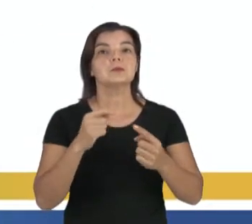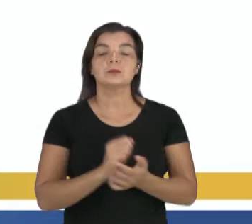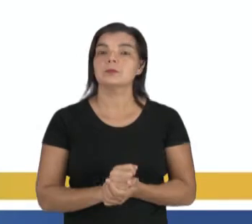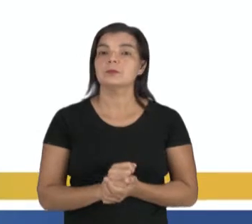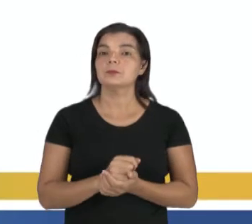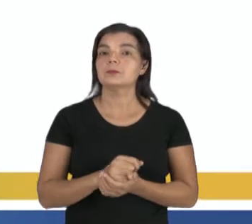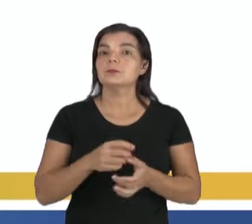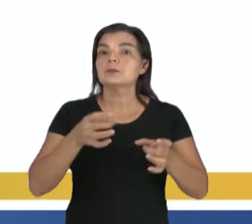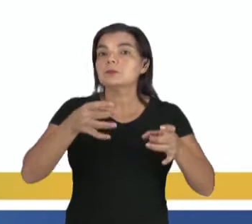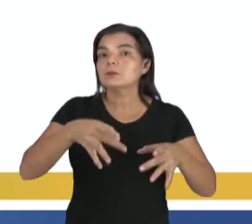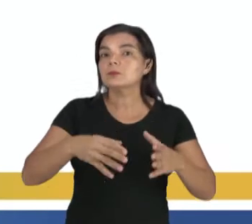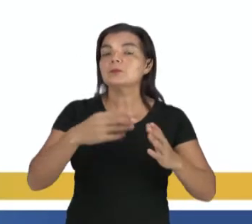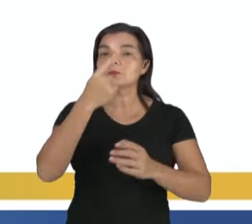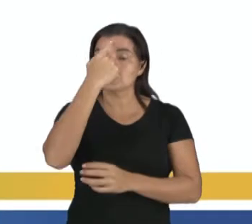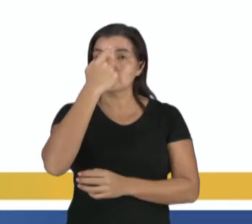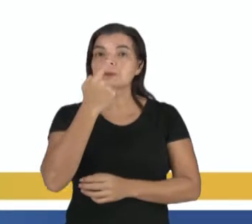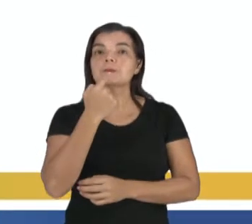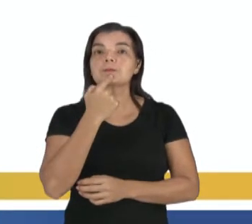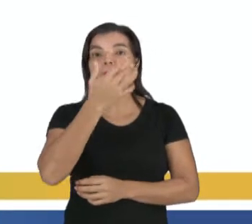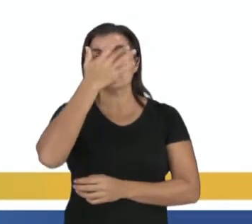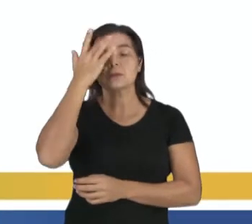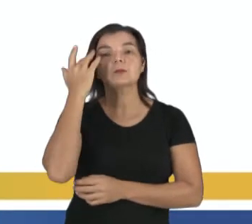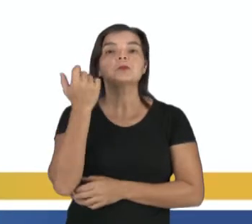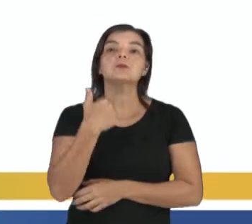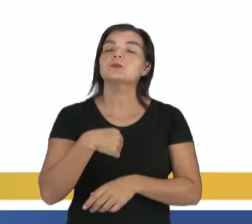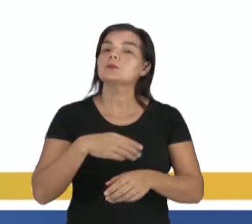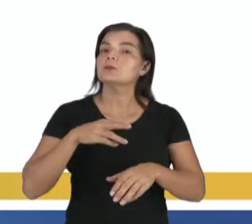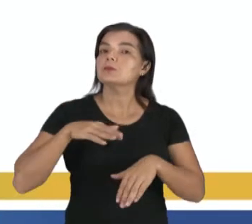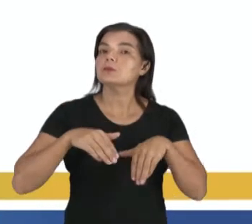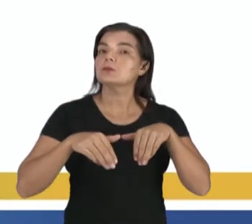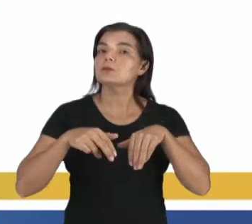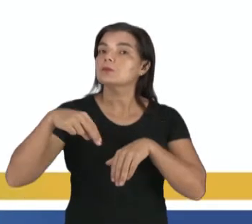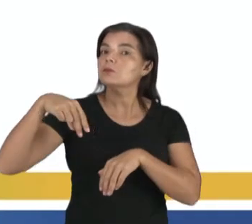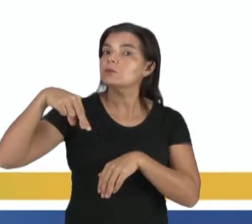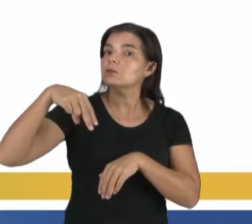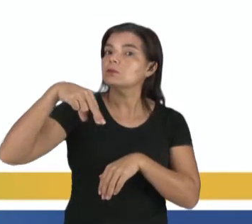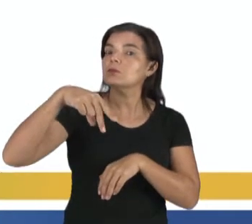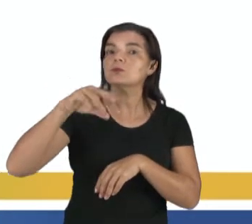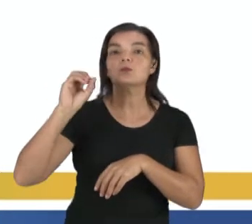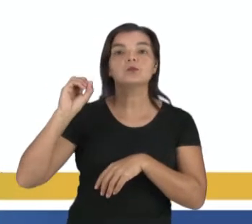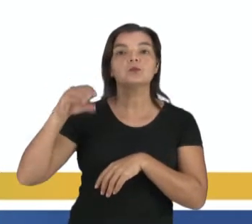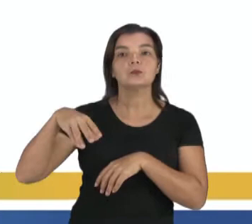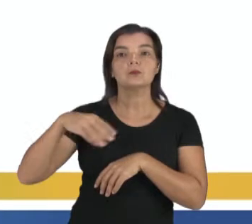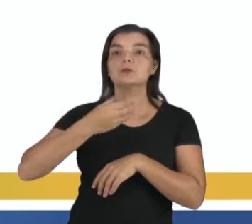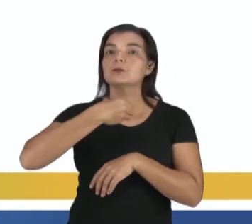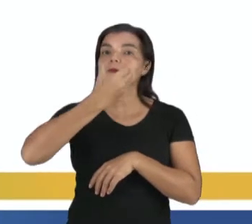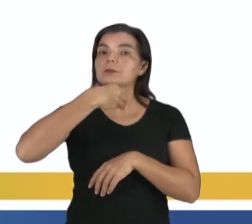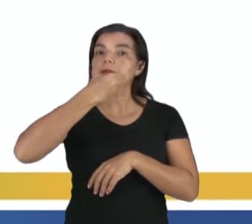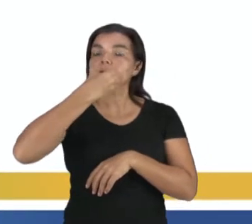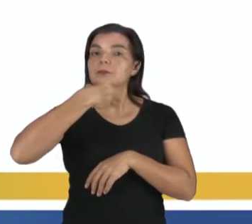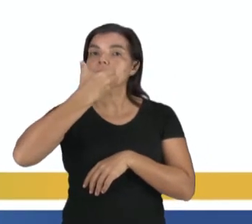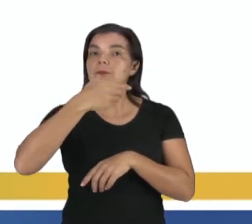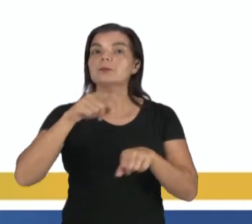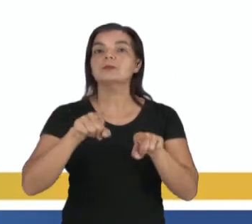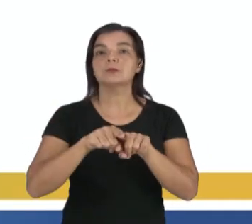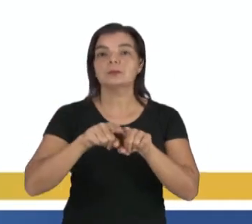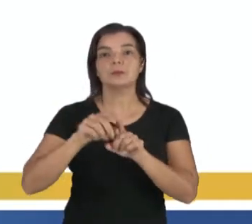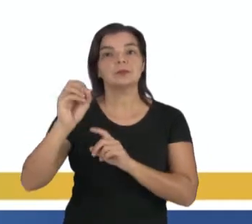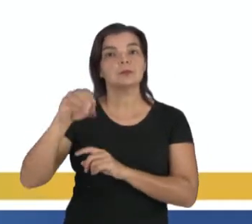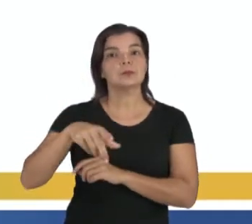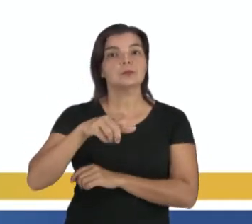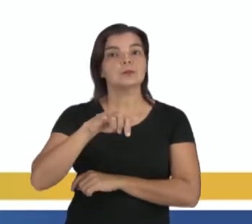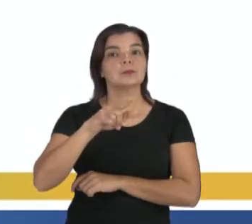última imagem, você observa que a pessoa sai, continua andando e joga os restos da maçã na